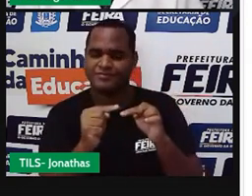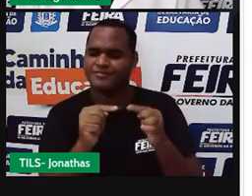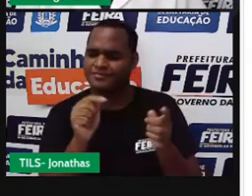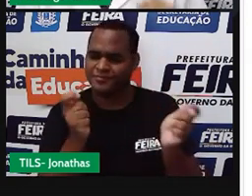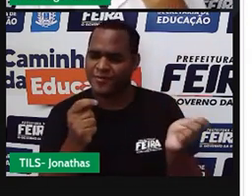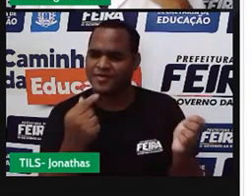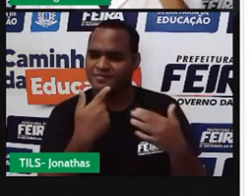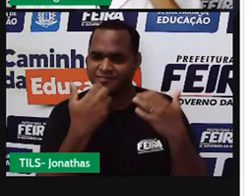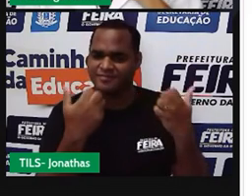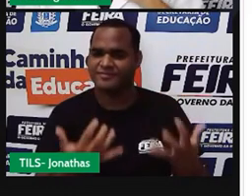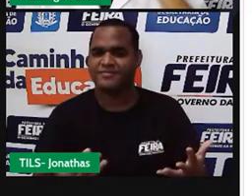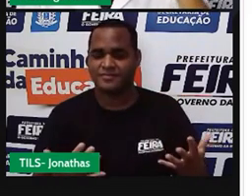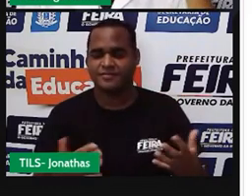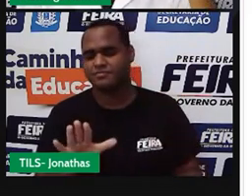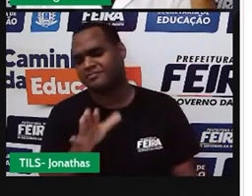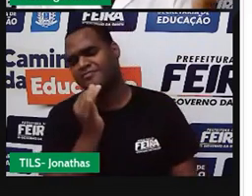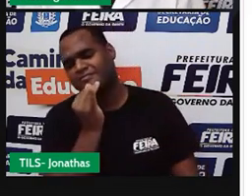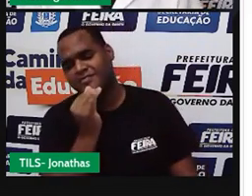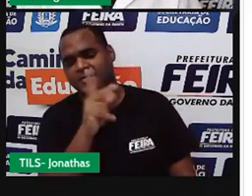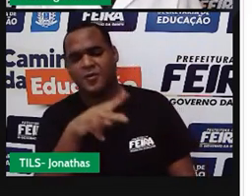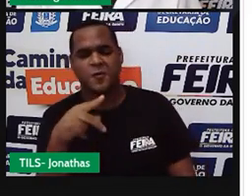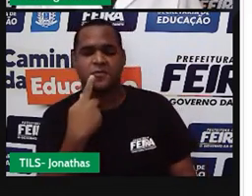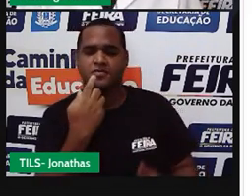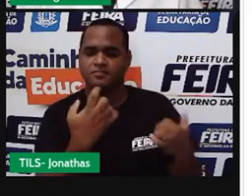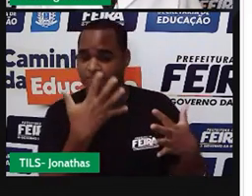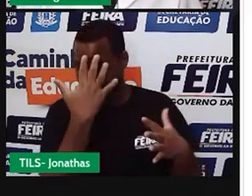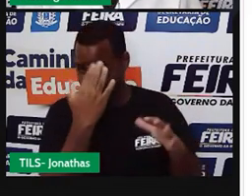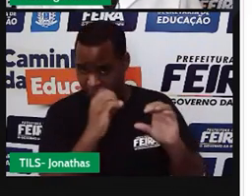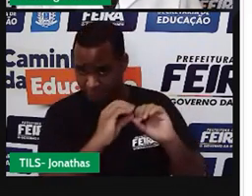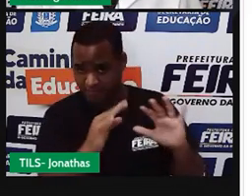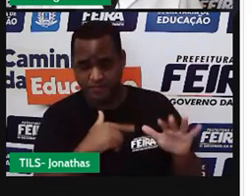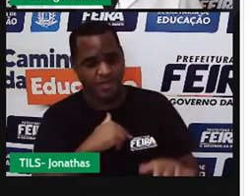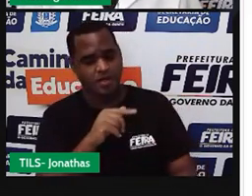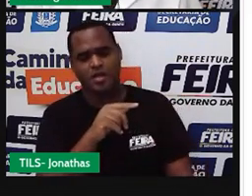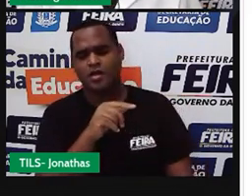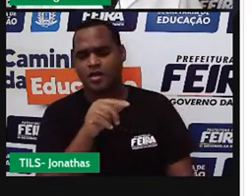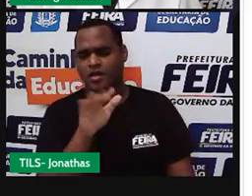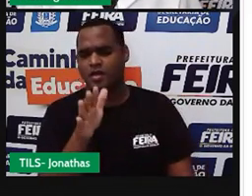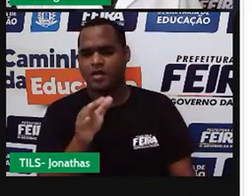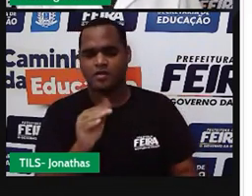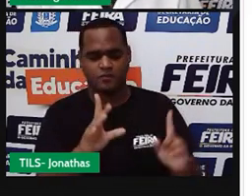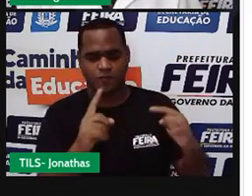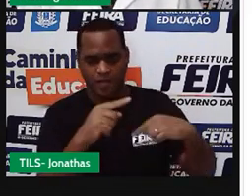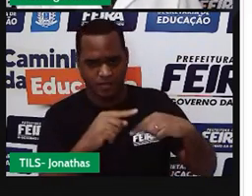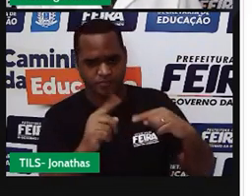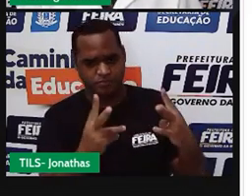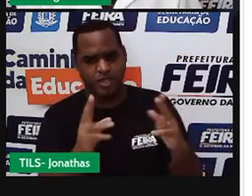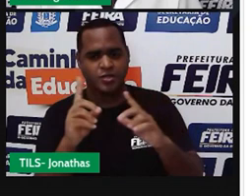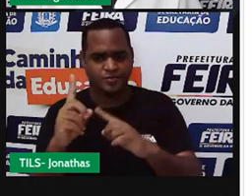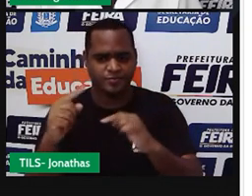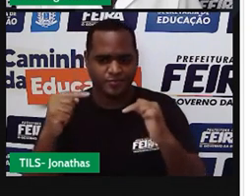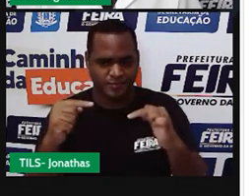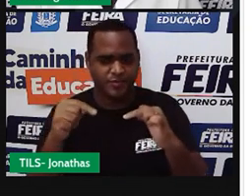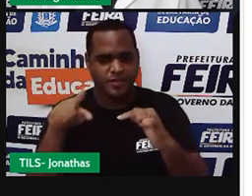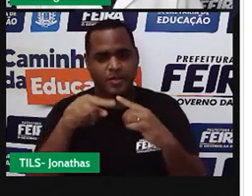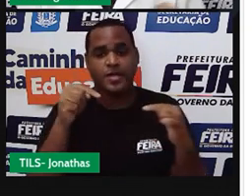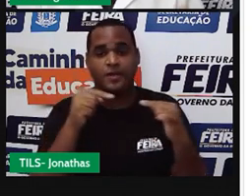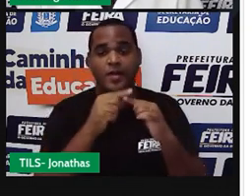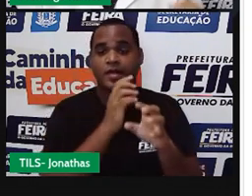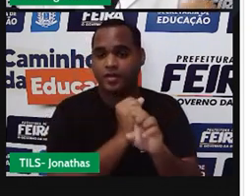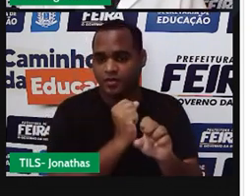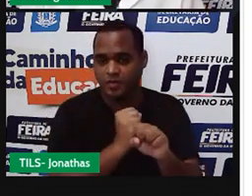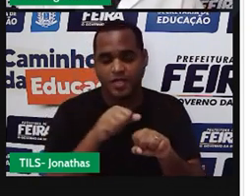a profissão Então se o quadrado é um retângulo a forma de calcular a área de um quadrado